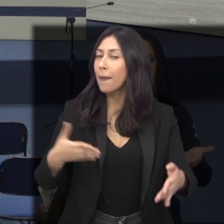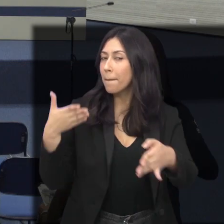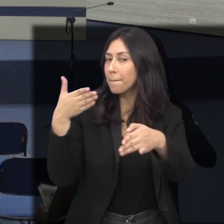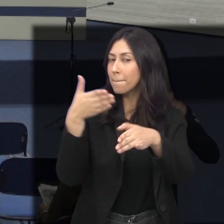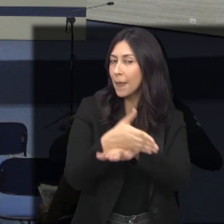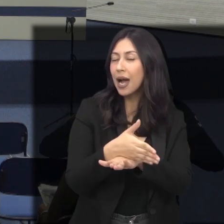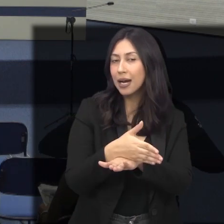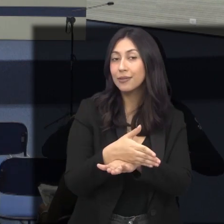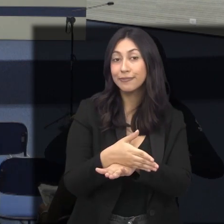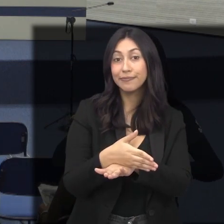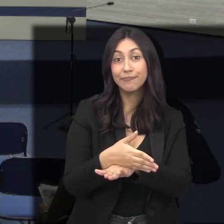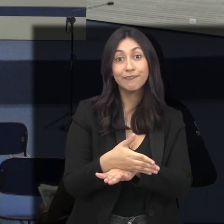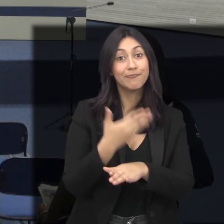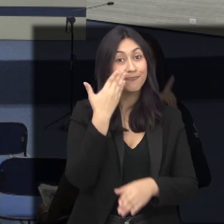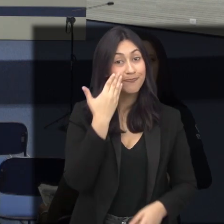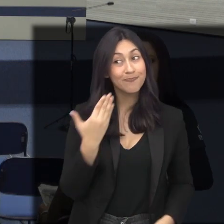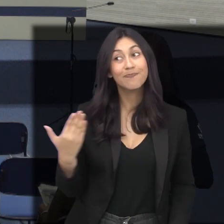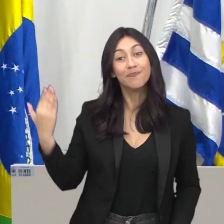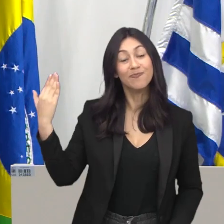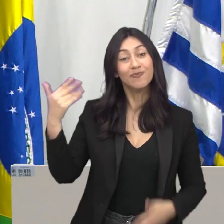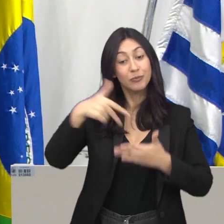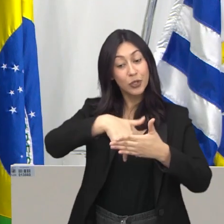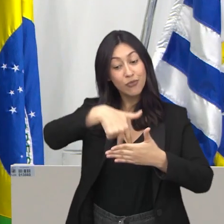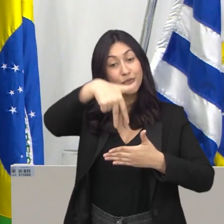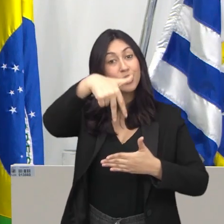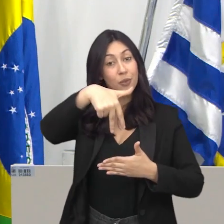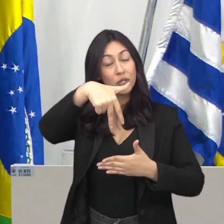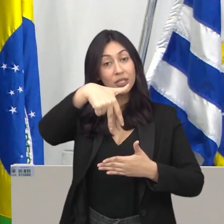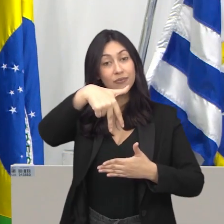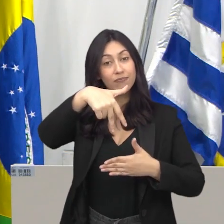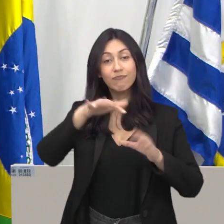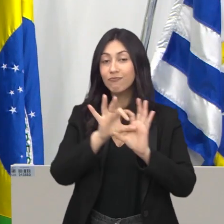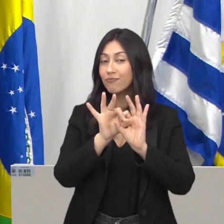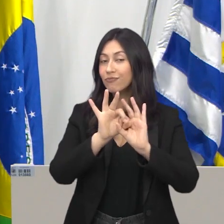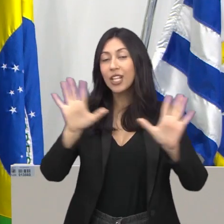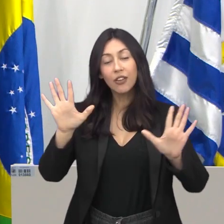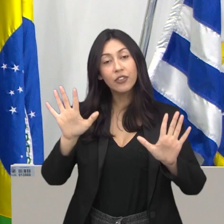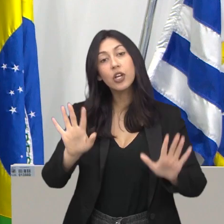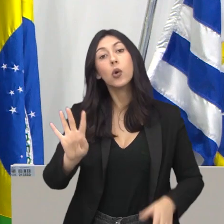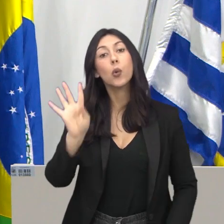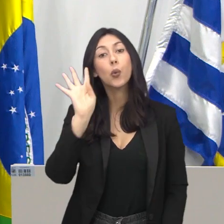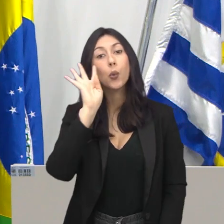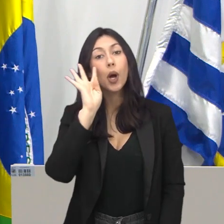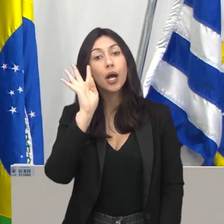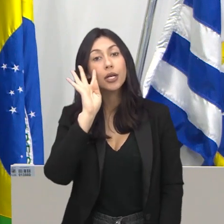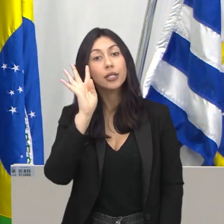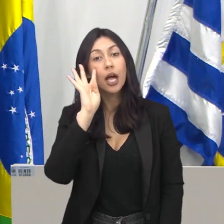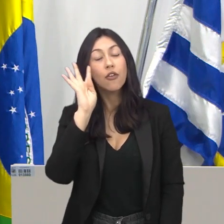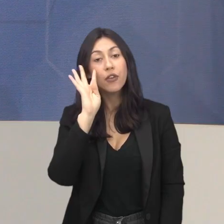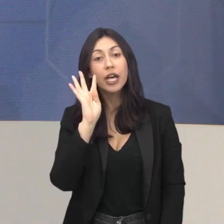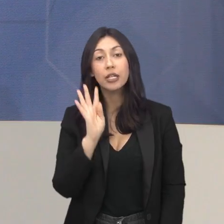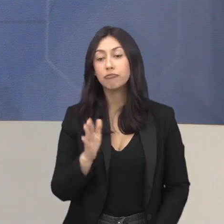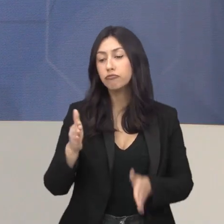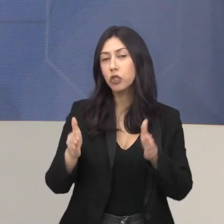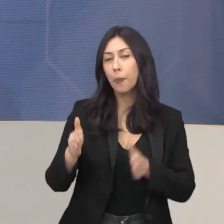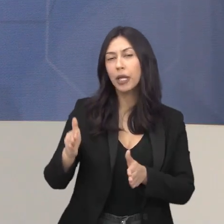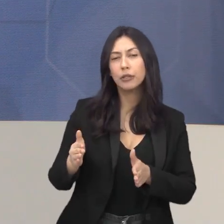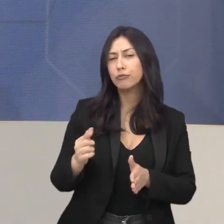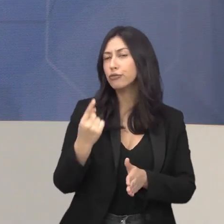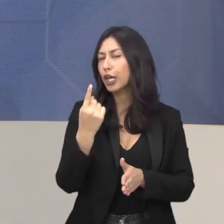de participação popular da Câmara é a Tribuna Livre, que acontece às quartas-feiras em